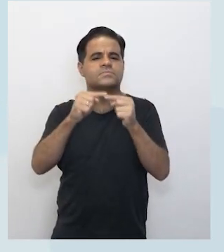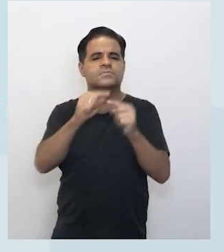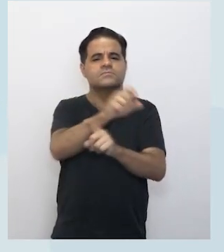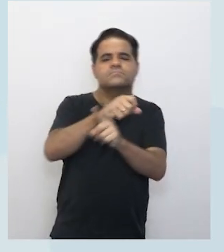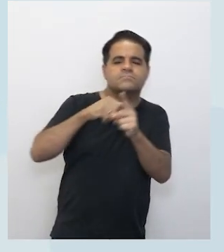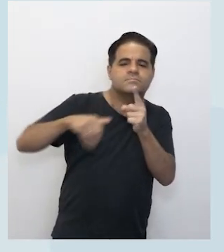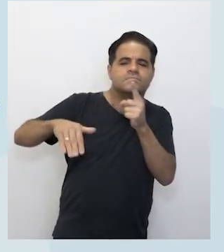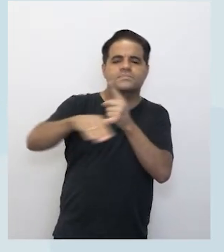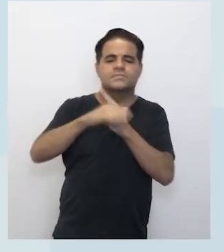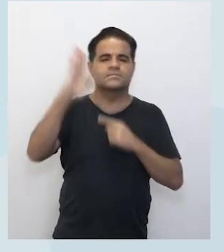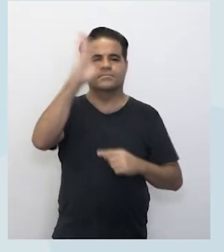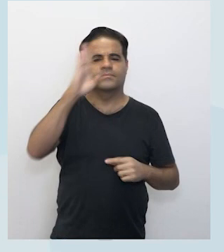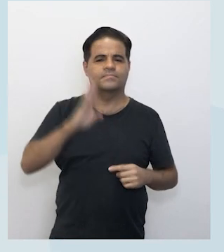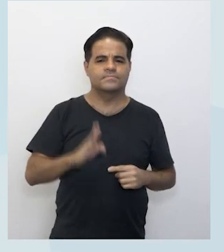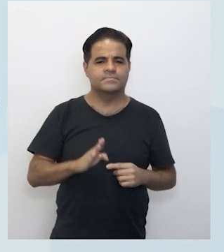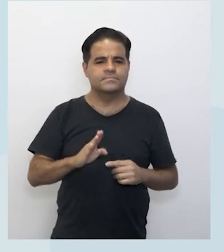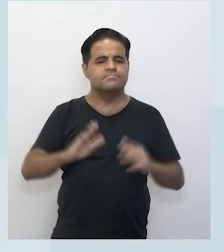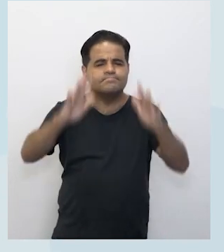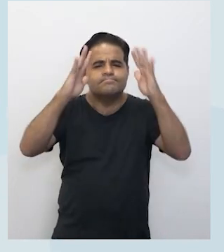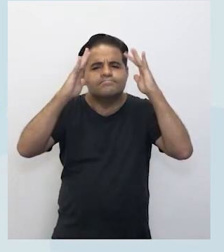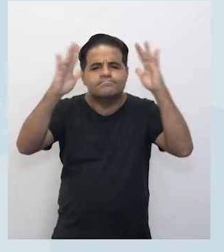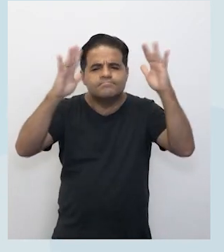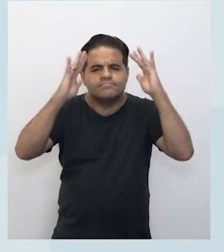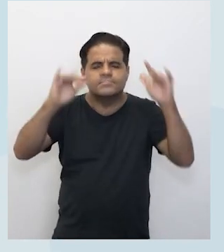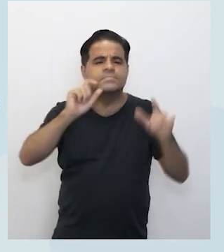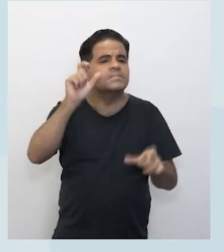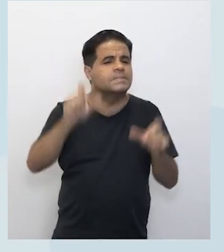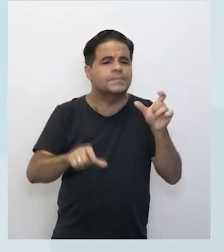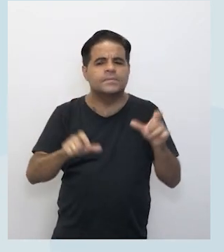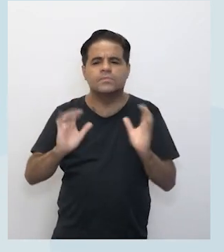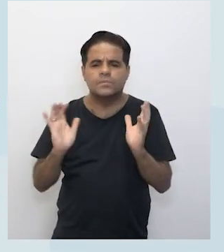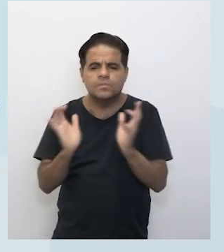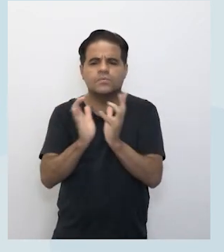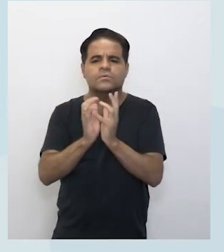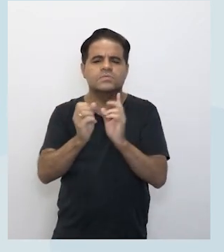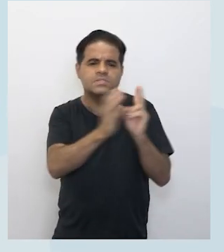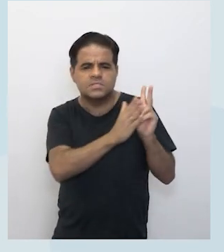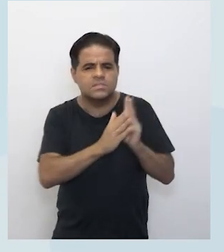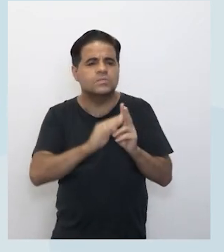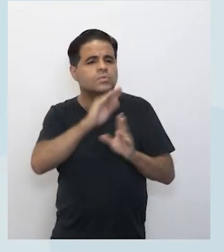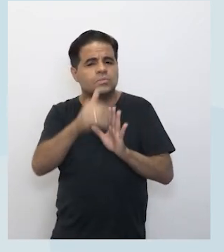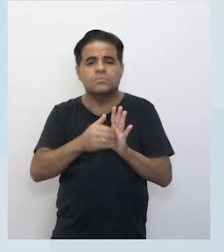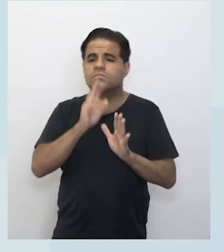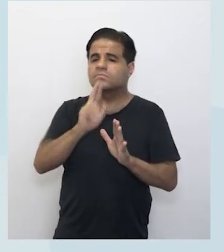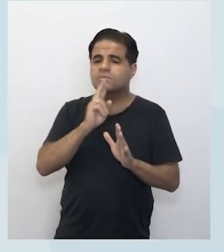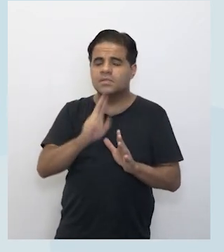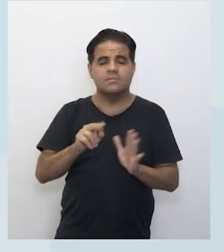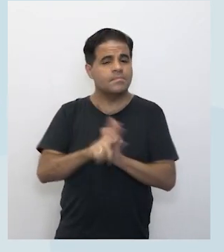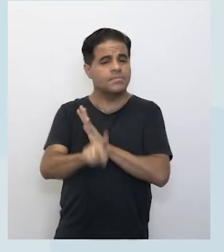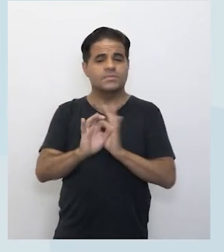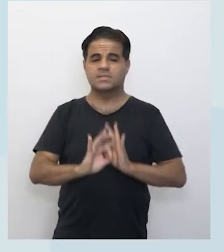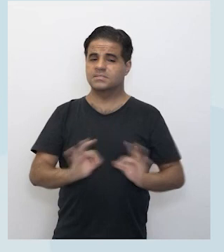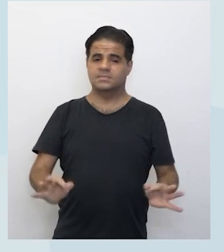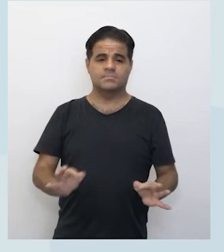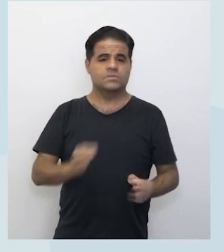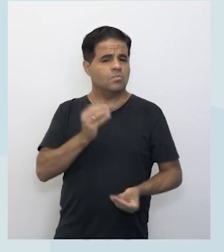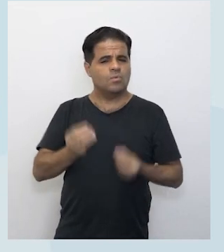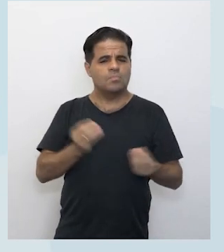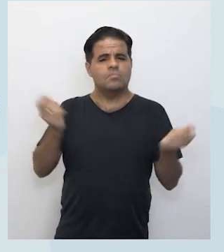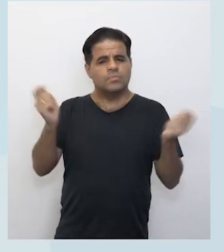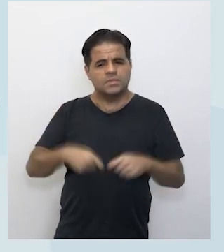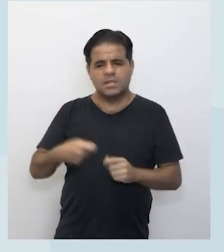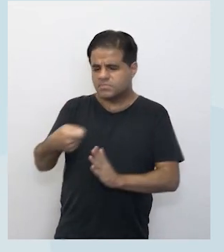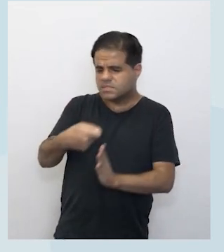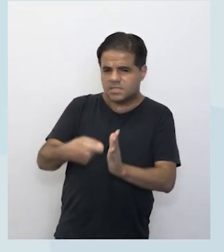sociedade brasileira. Refletir sobre quem são os povos indígenas e tudo isso para responder uma pergunta super simples, professor. Como